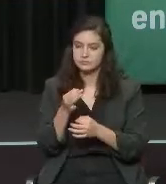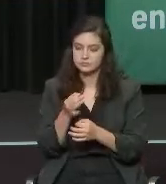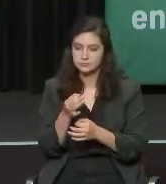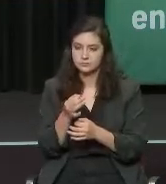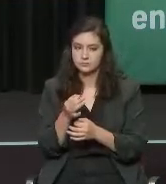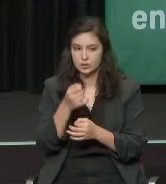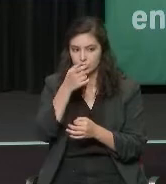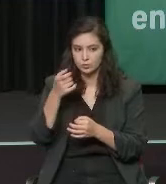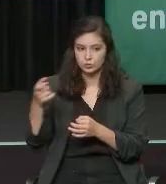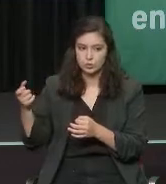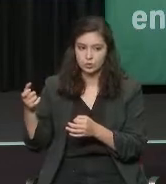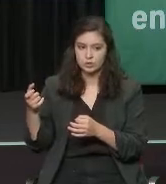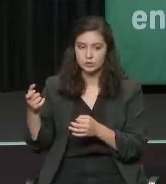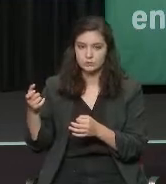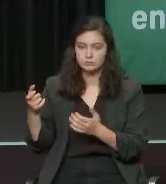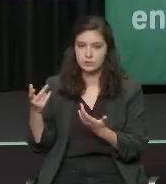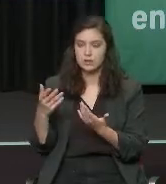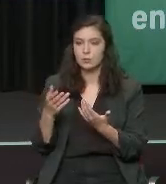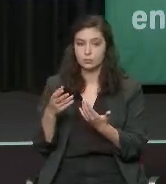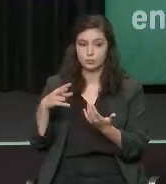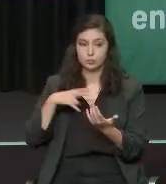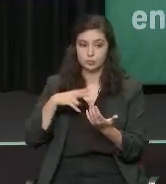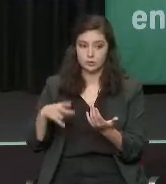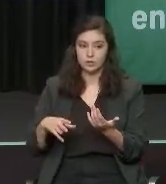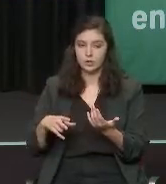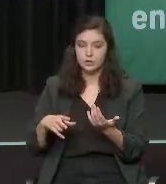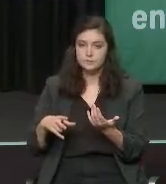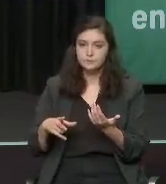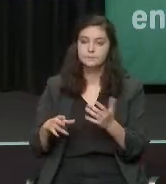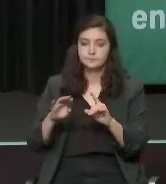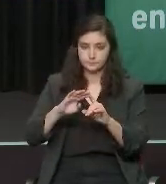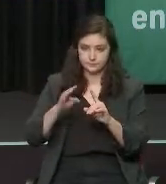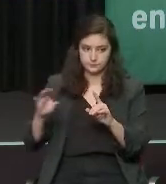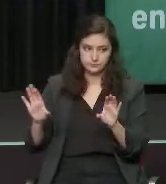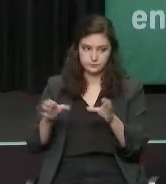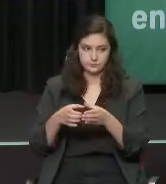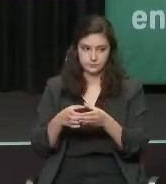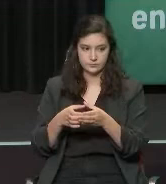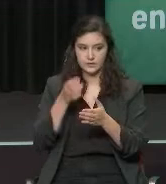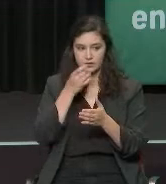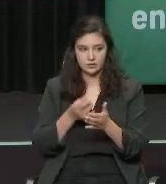muito acerca da comunidade científica portuguesa,